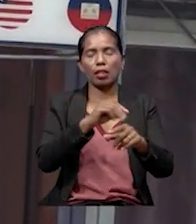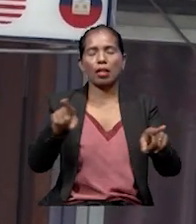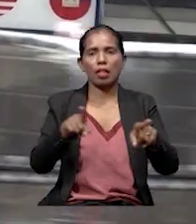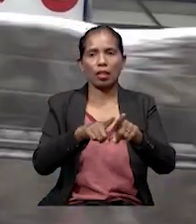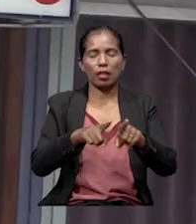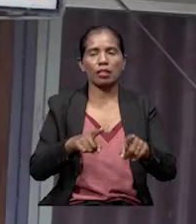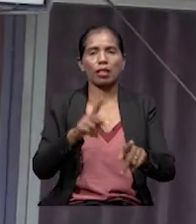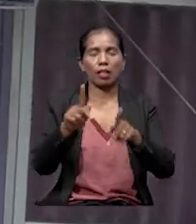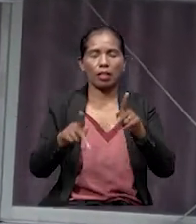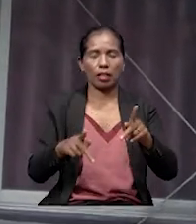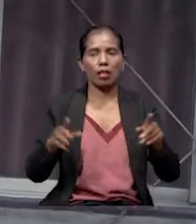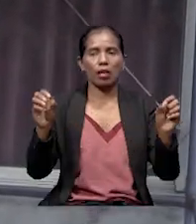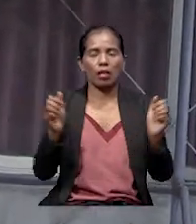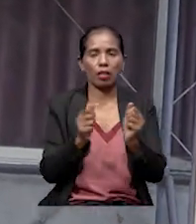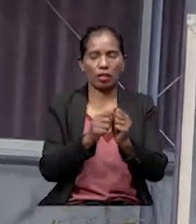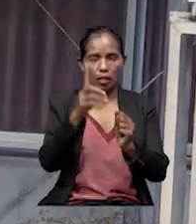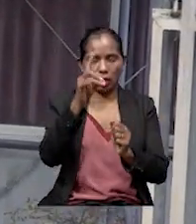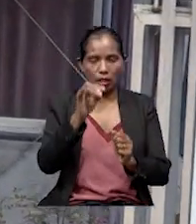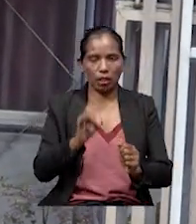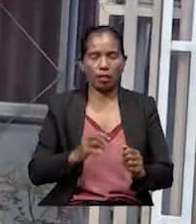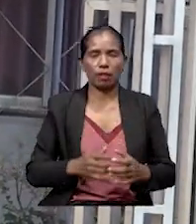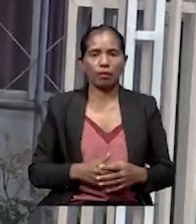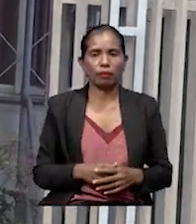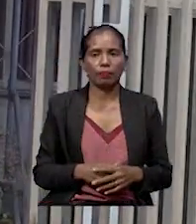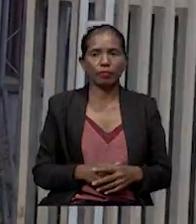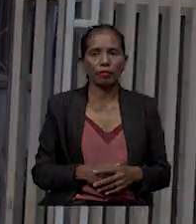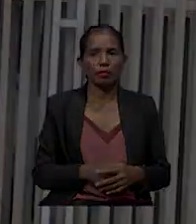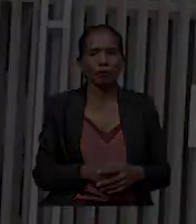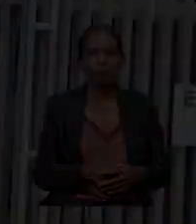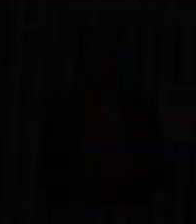Umanain, Honia Quartel-Geral, Iedili, Abraão Amaral, Jaime dos Santos, GMN.